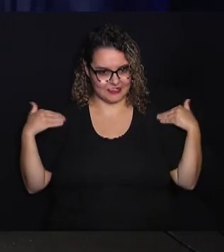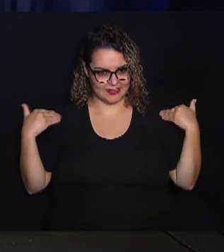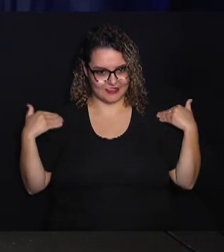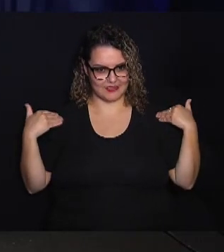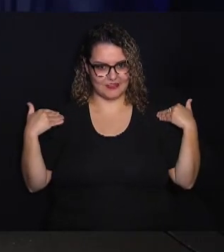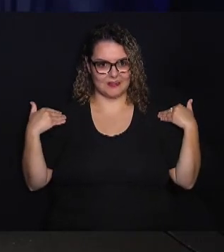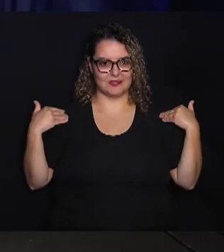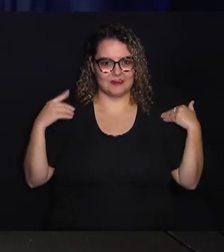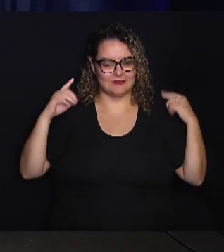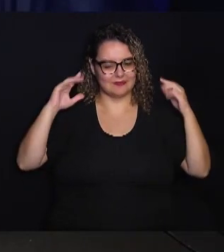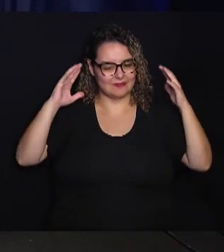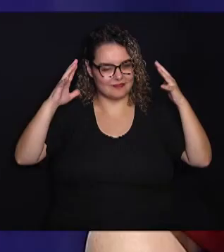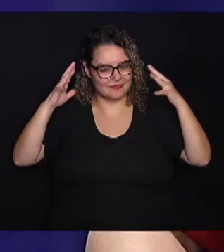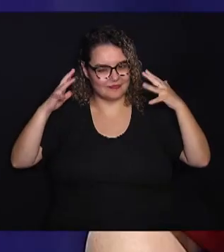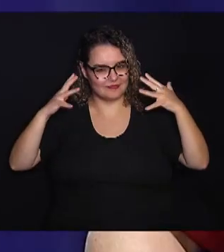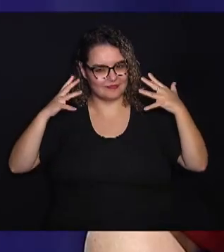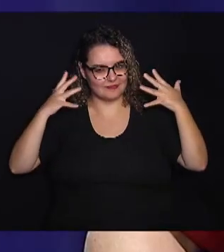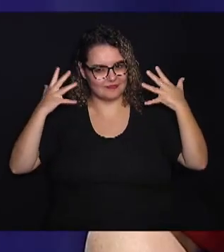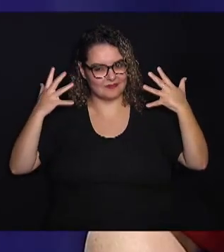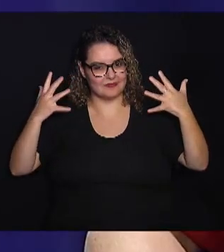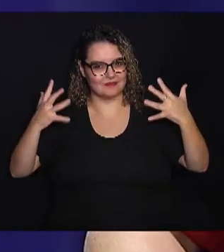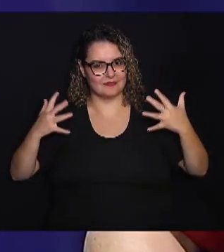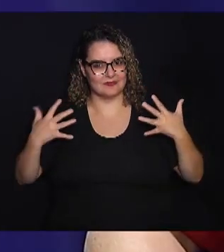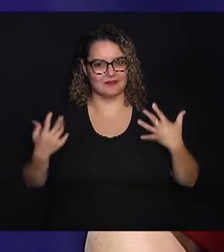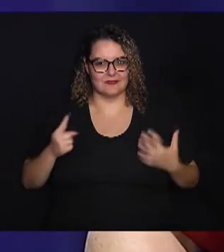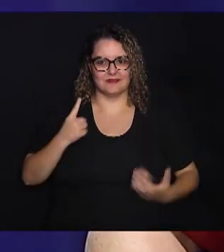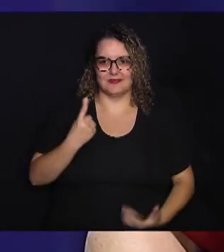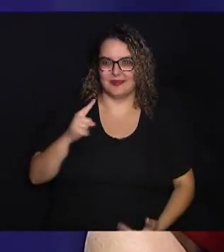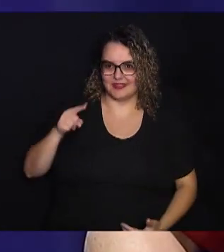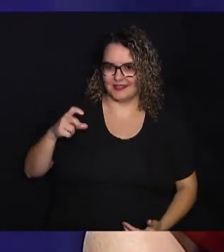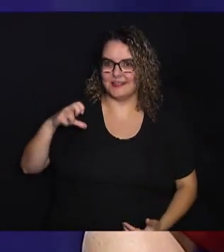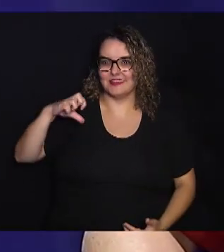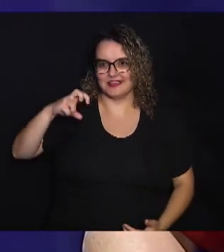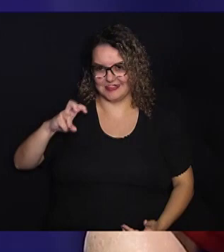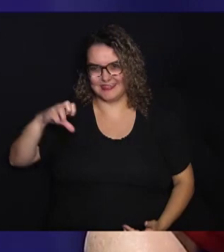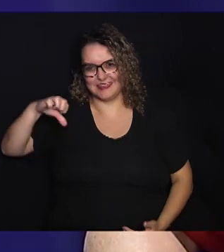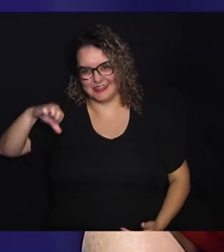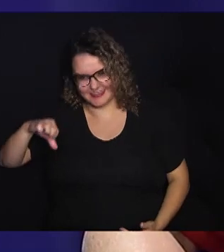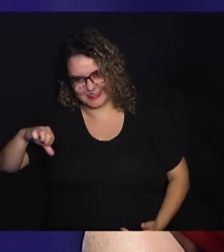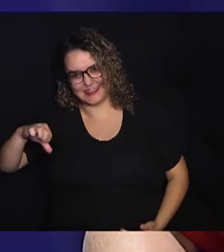levemente ondulado, tenho 1,59 e meio de altura.